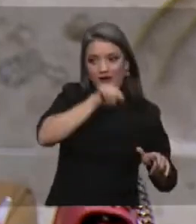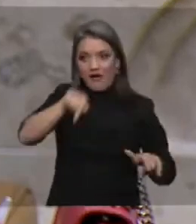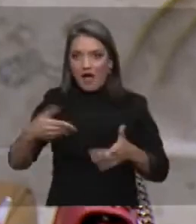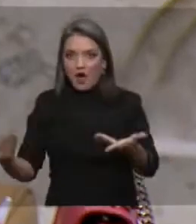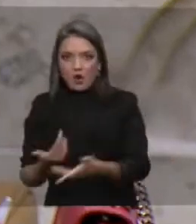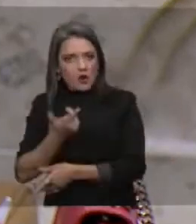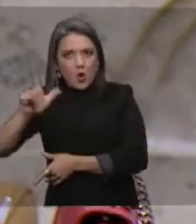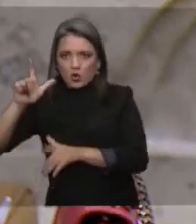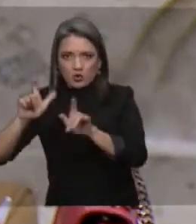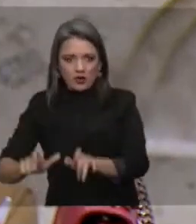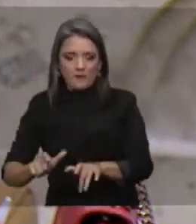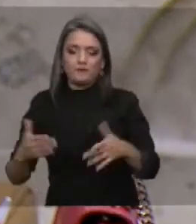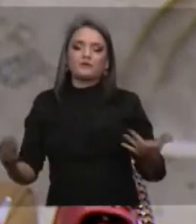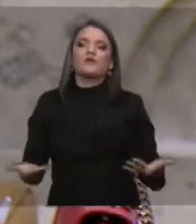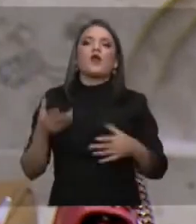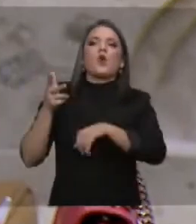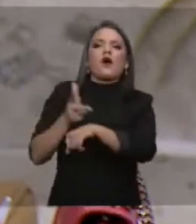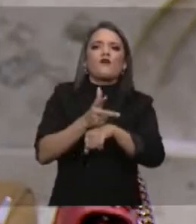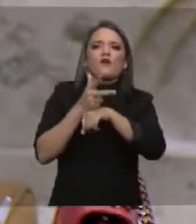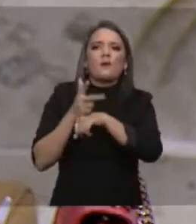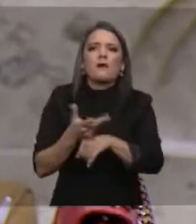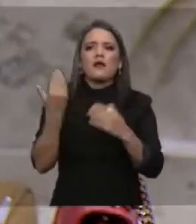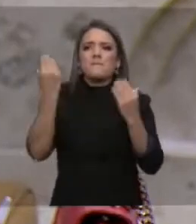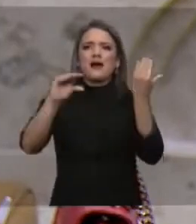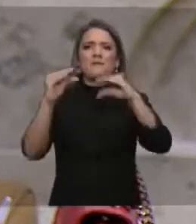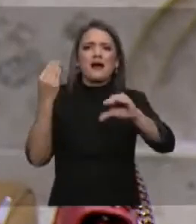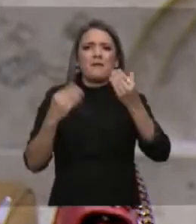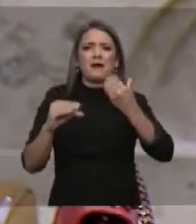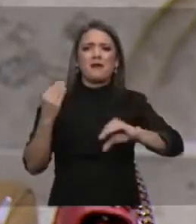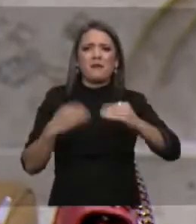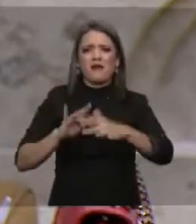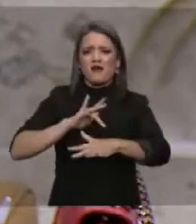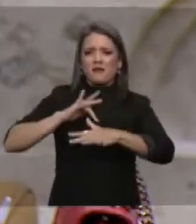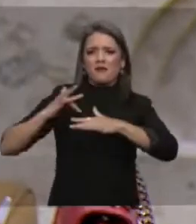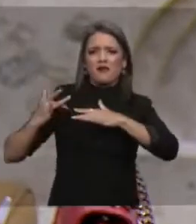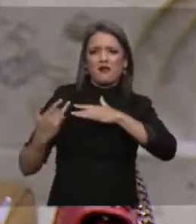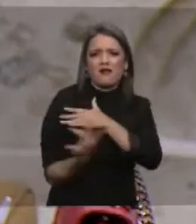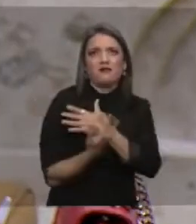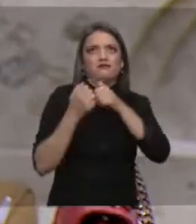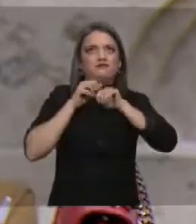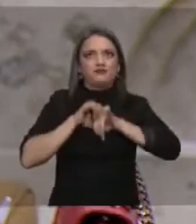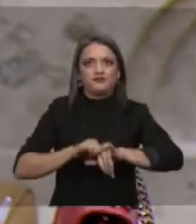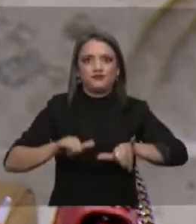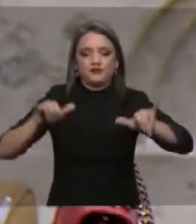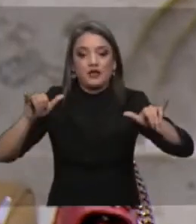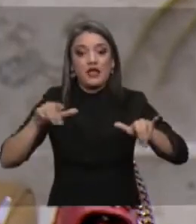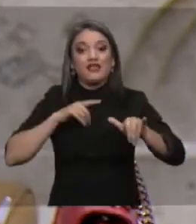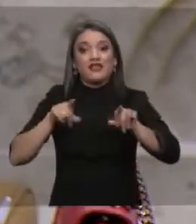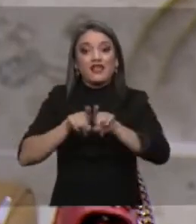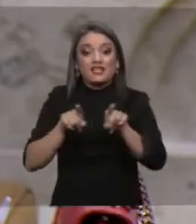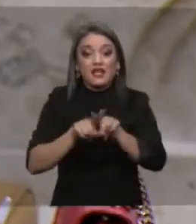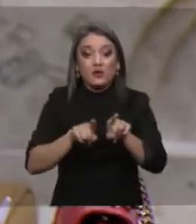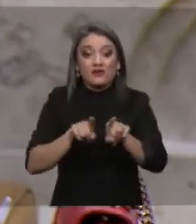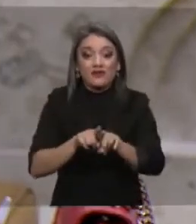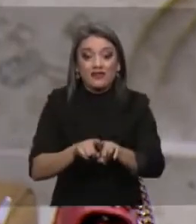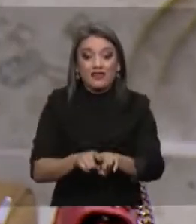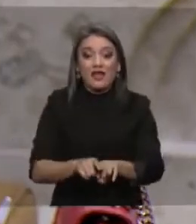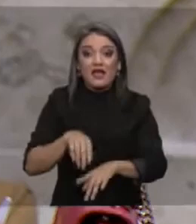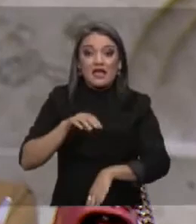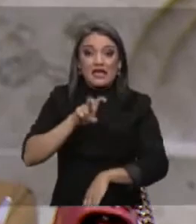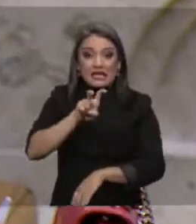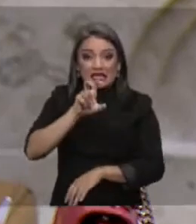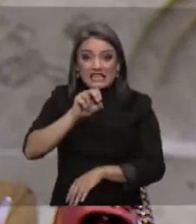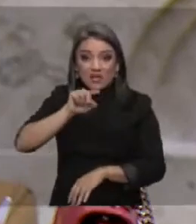A gravação foi repostada nas diversas redes sociais do denunciado e contava com mais de 500 mil de